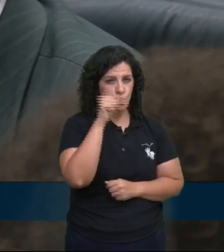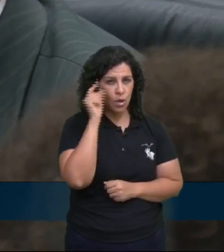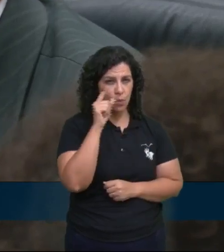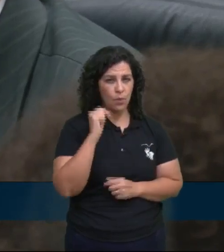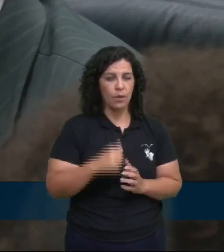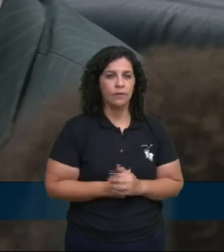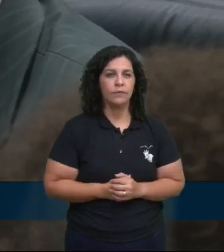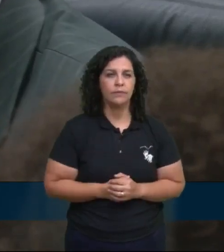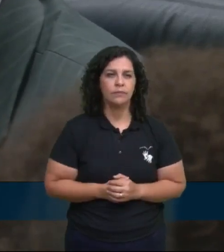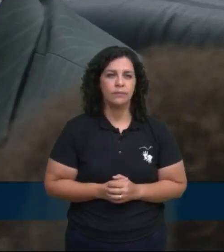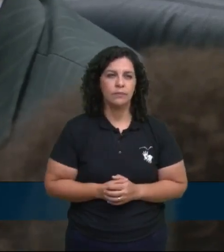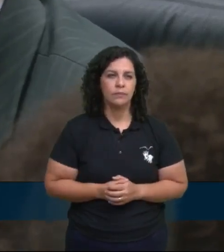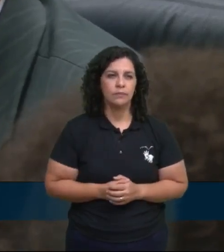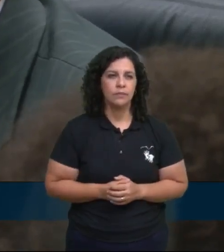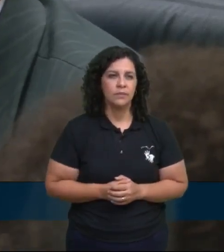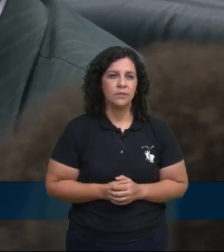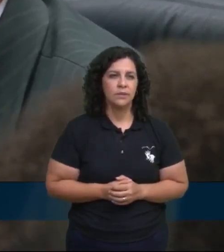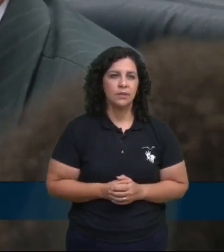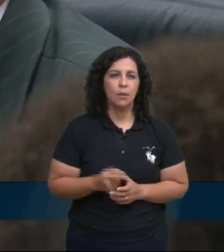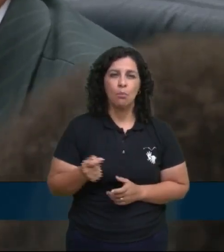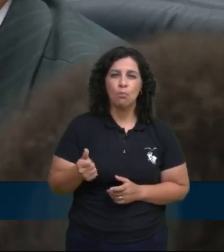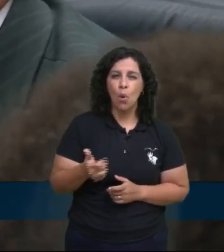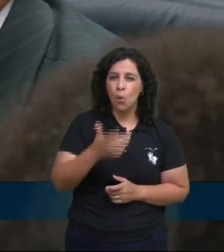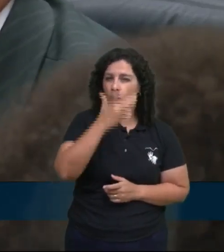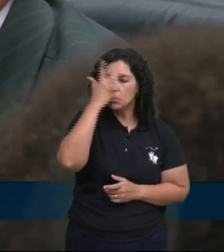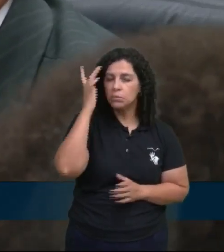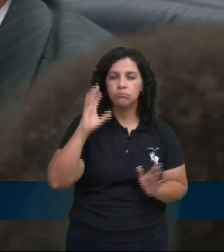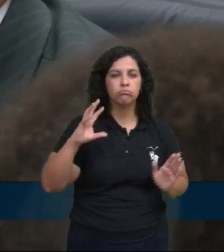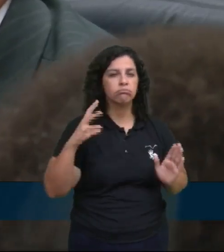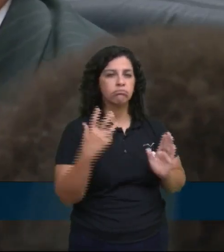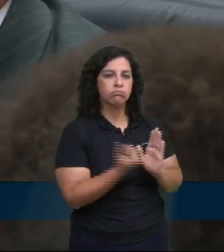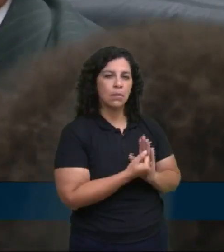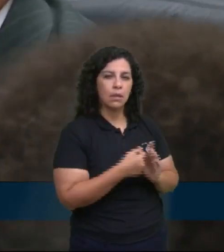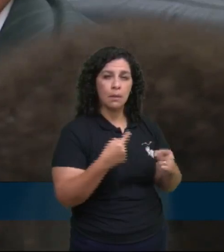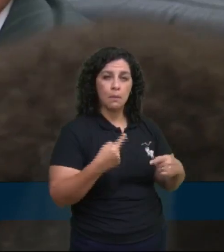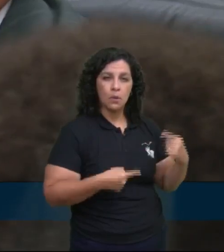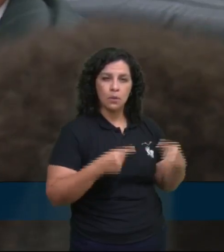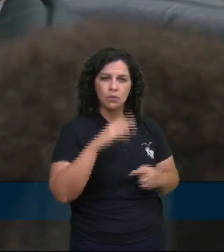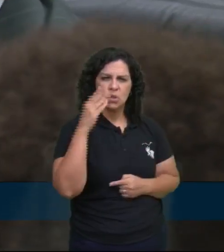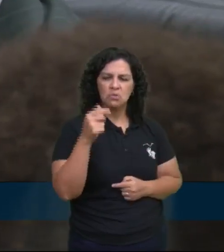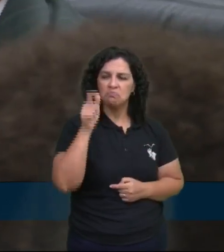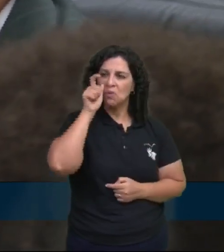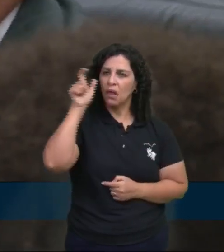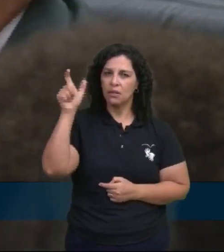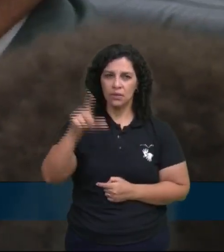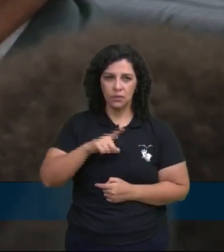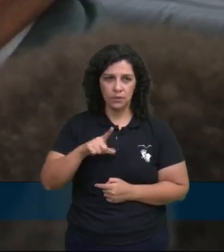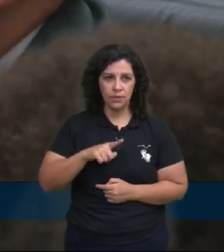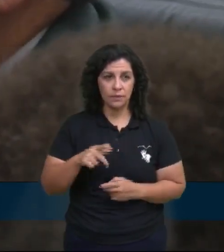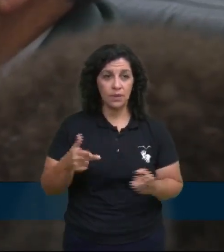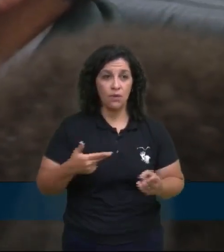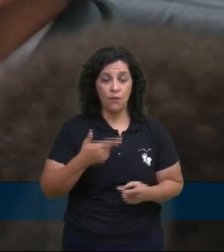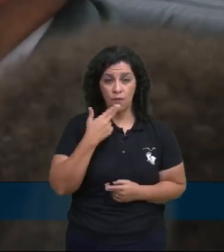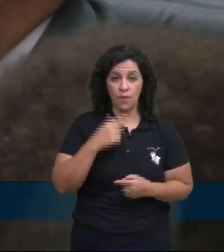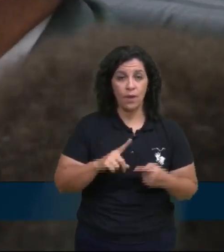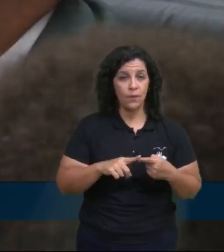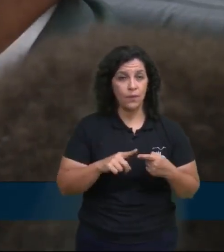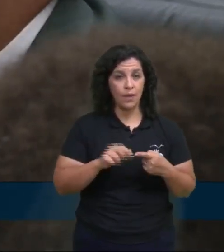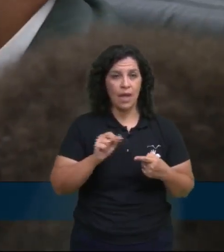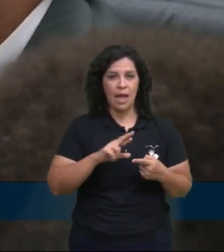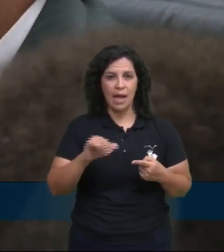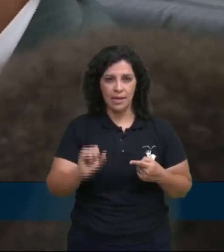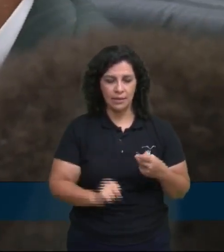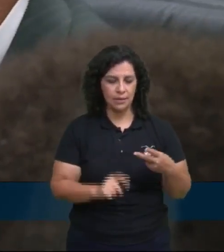São poucas figuras emblemáticas na política nacional que chamam tanto a atenção. Eu nominaria Miguel